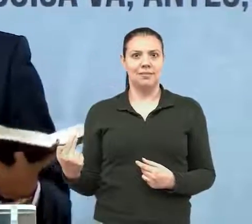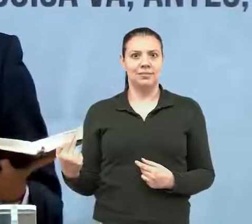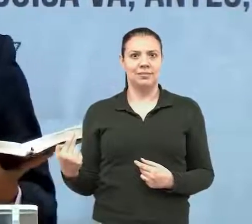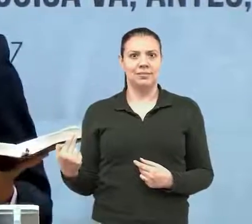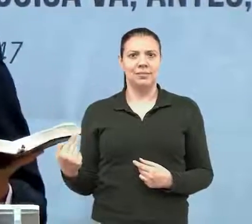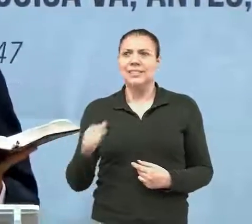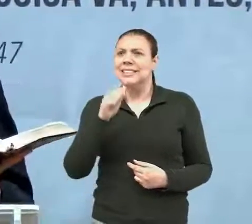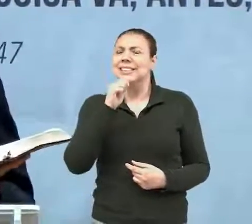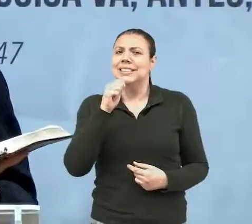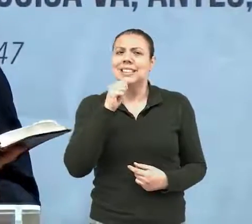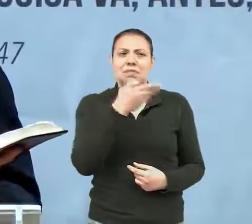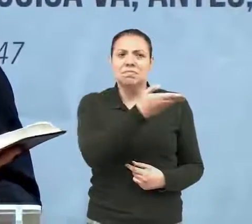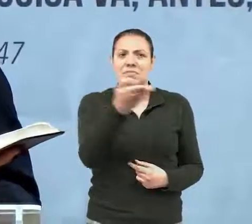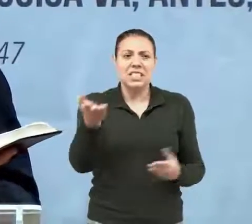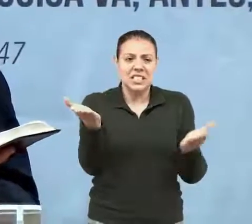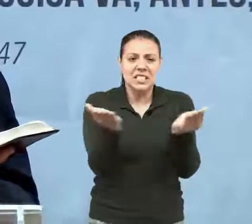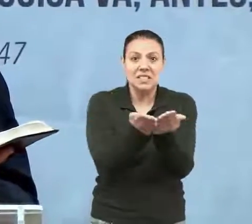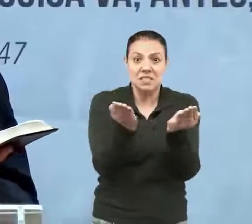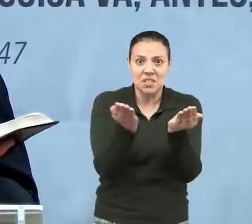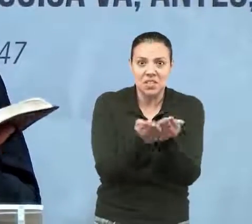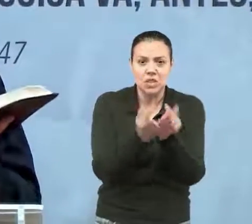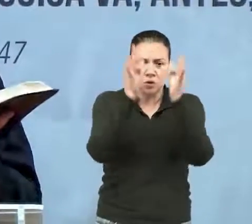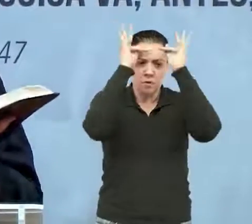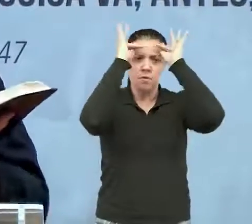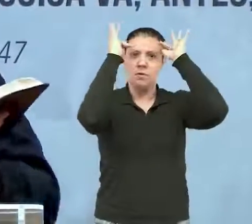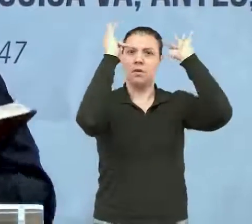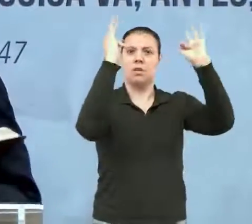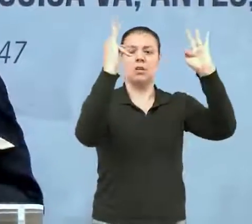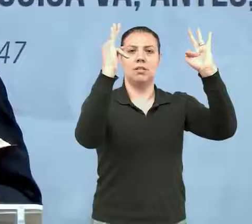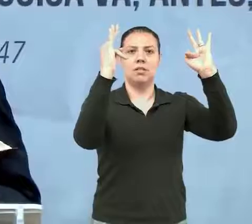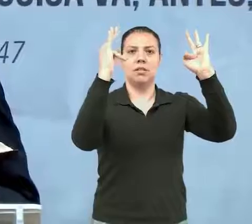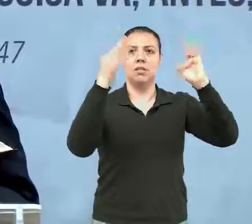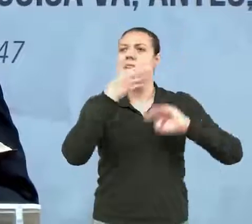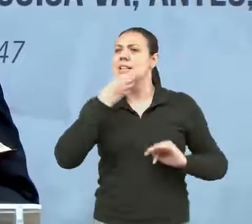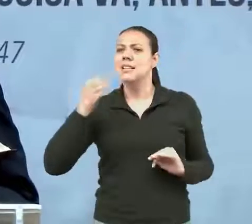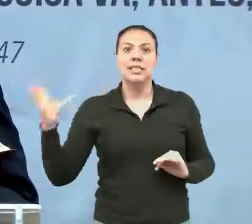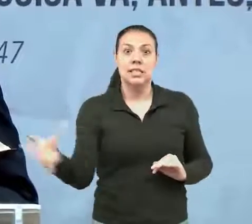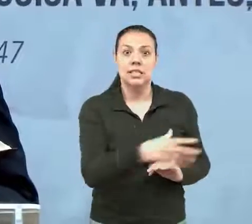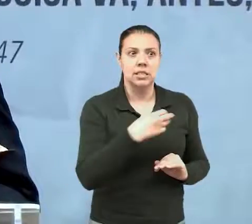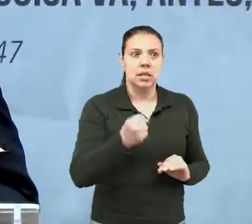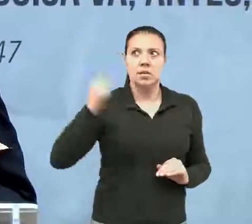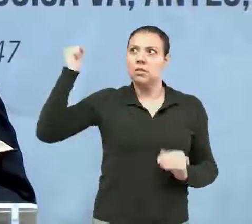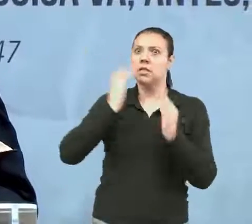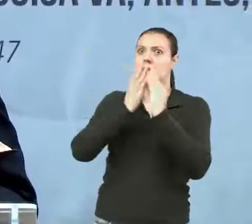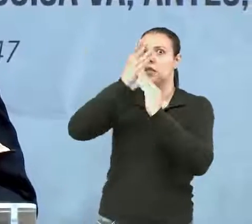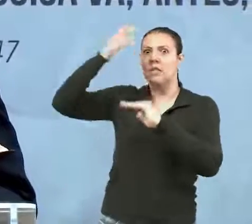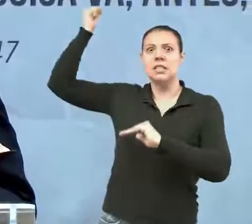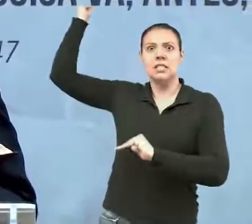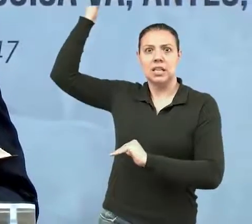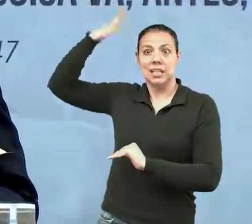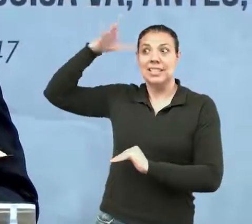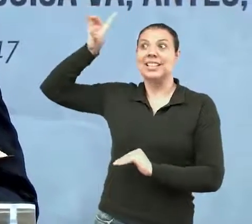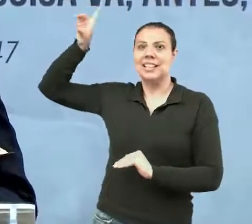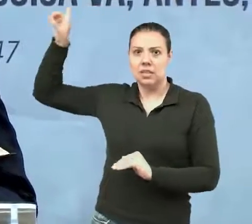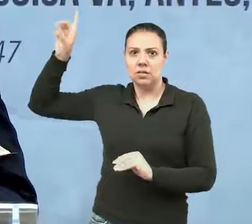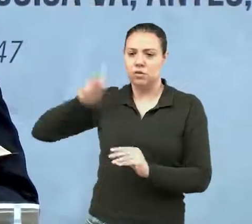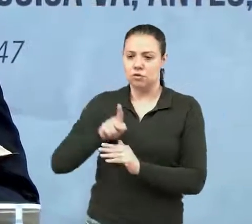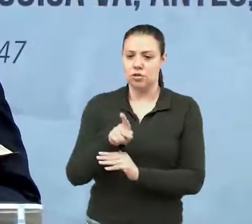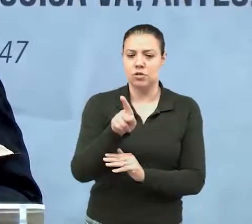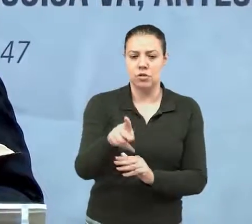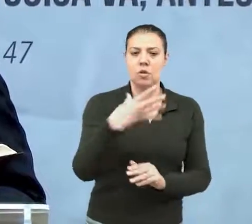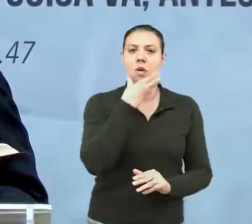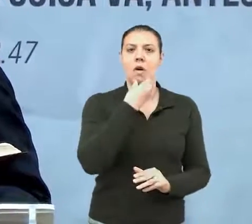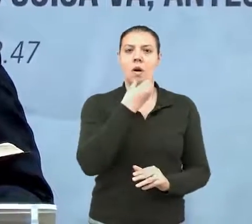Mesmo que você seja um cristão, quando você foi salvo pela graça, Deus não tirou a sua humanidade.